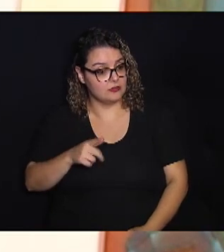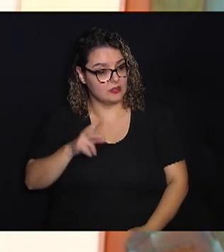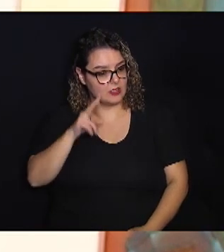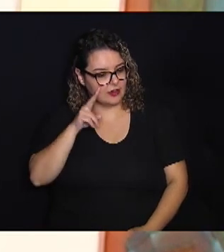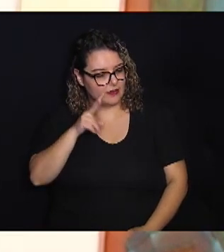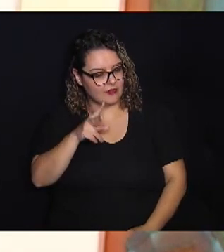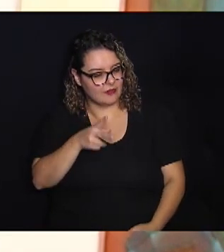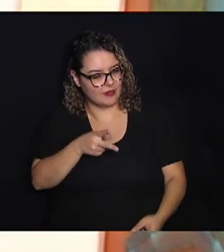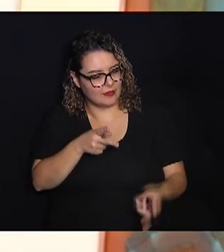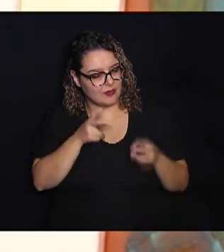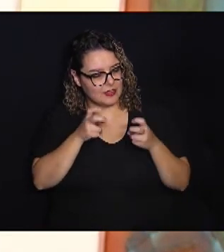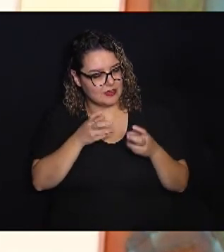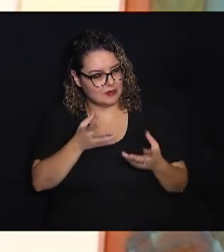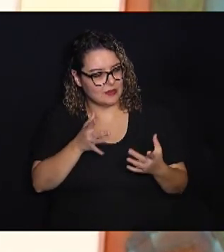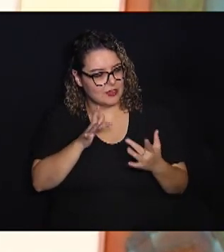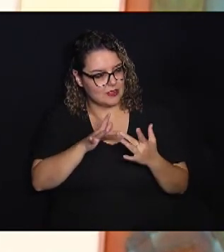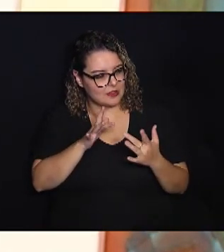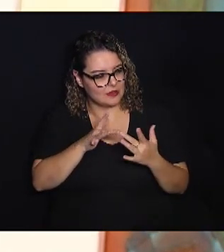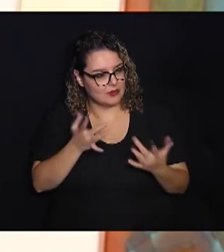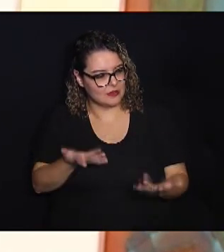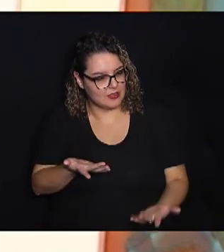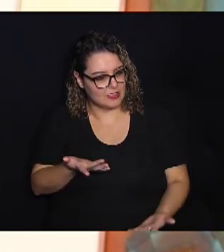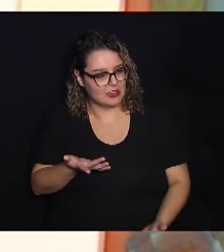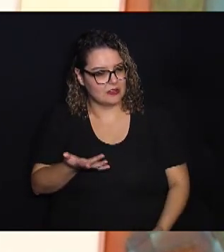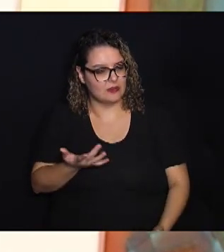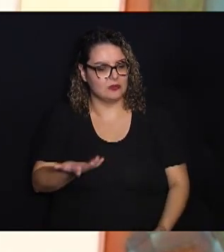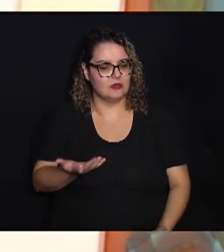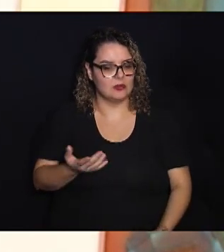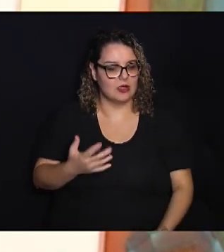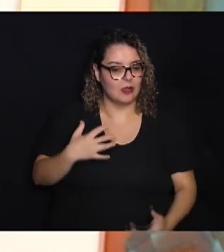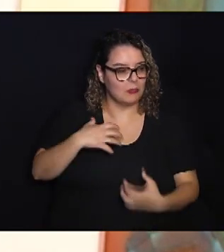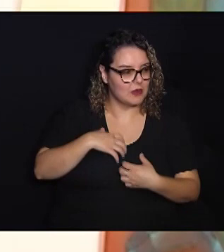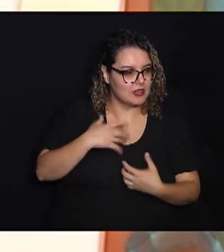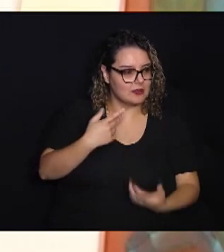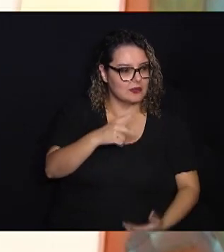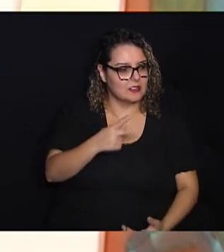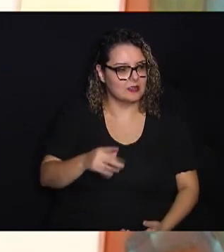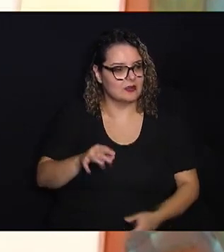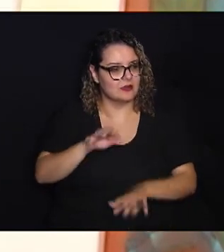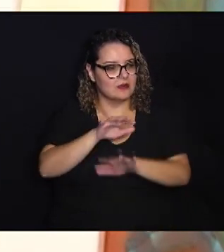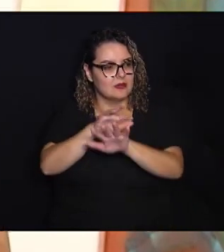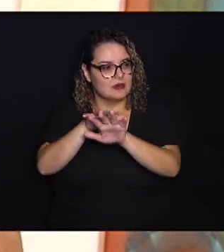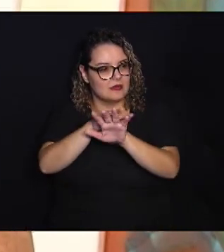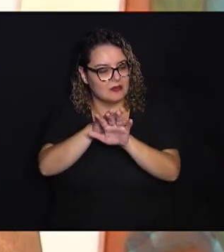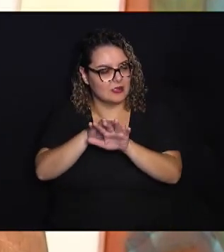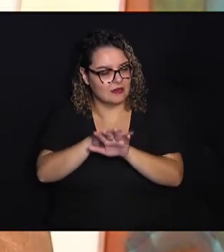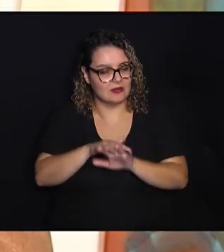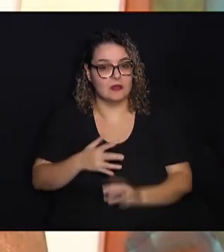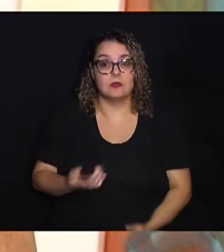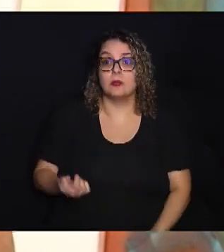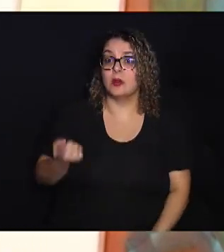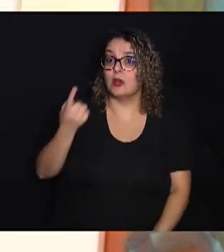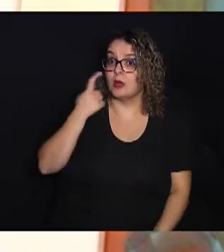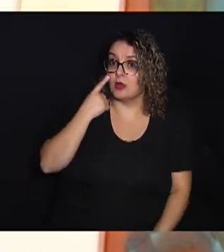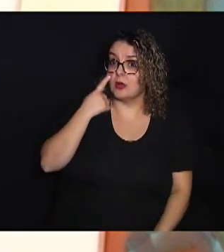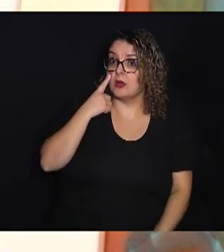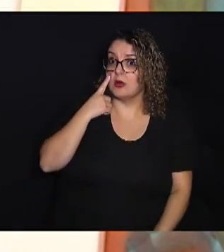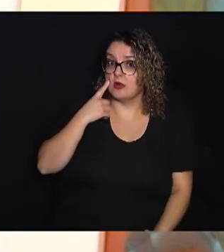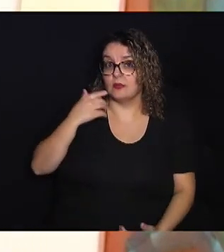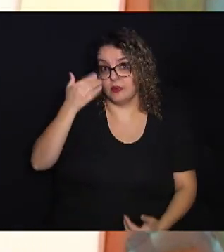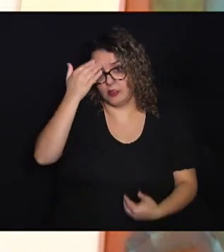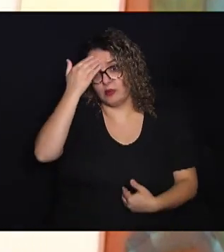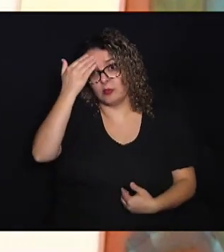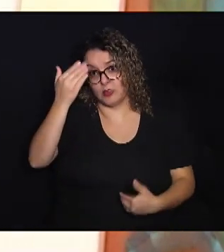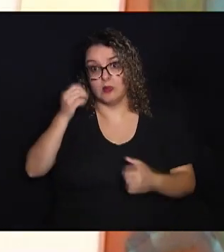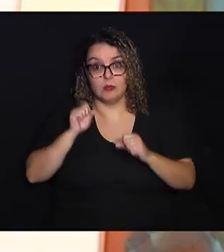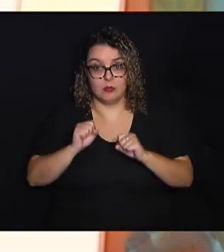a reação delas ao tocarem nas obras, né, fazer a leitura em braille. Olha, foi muito gratificante